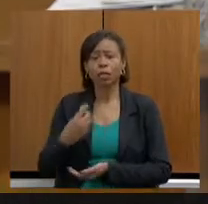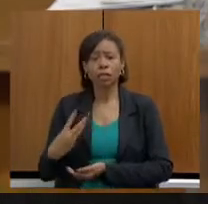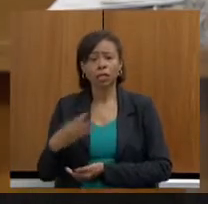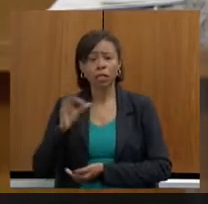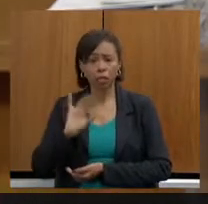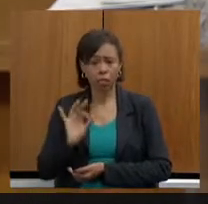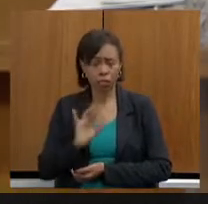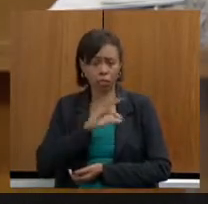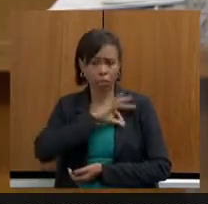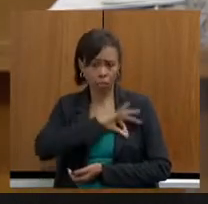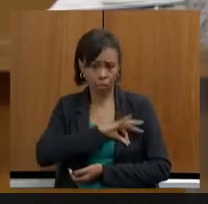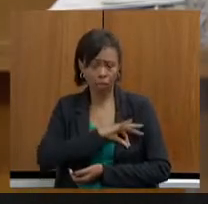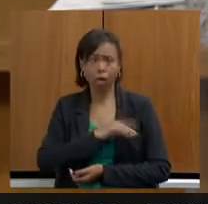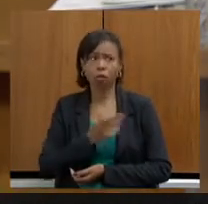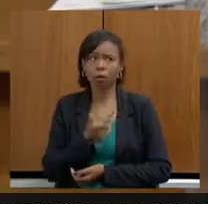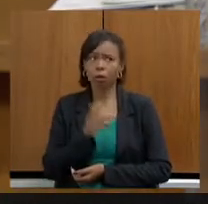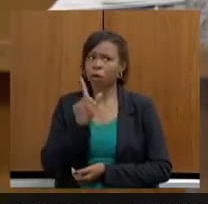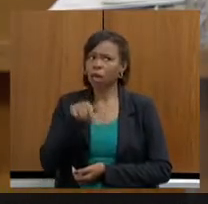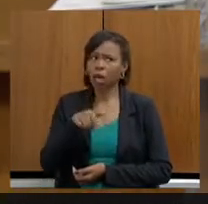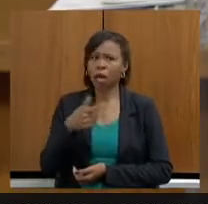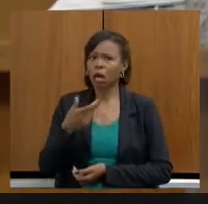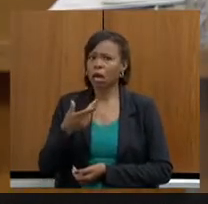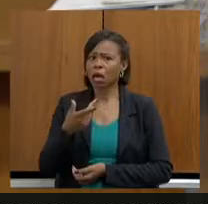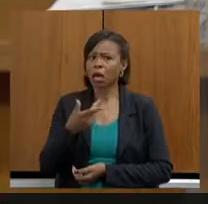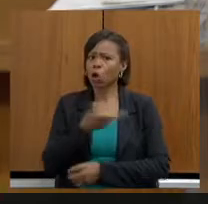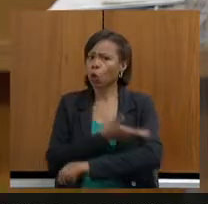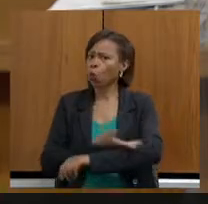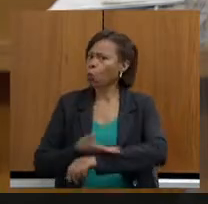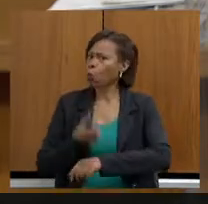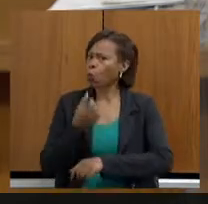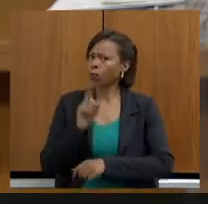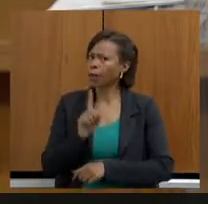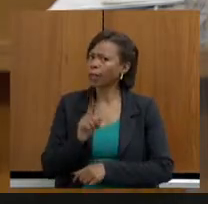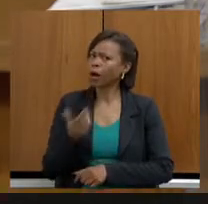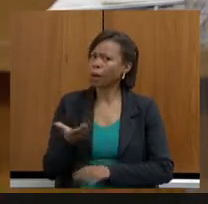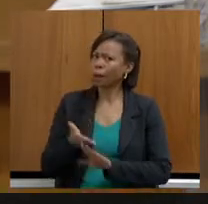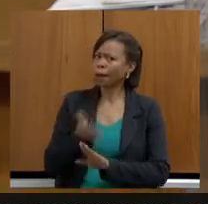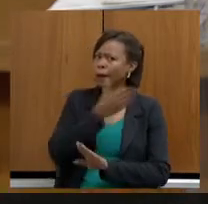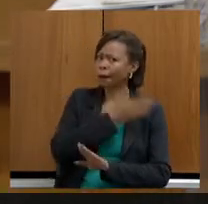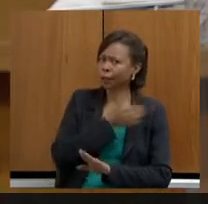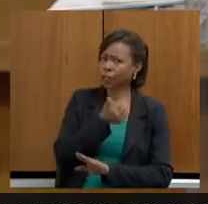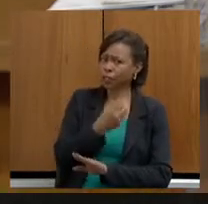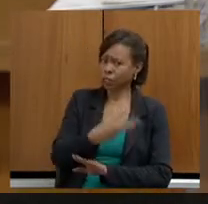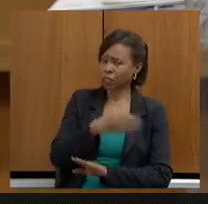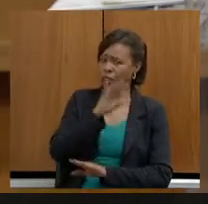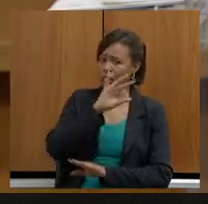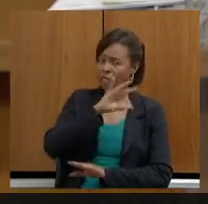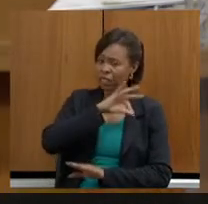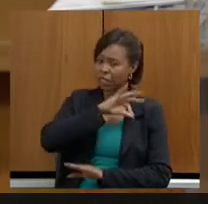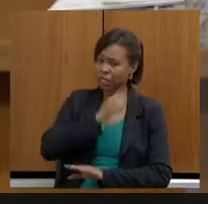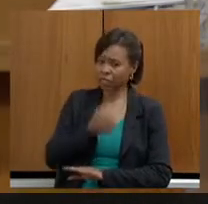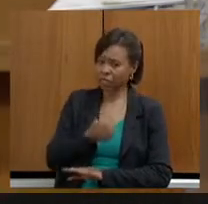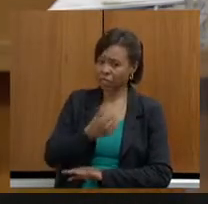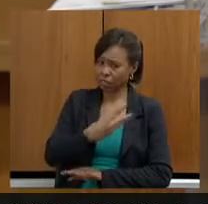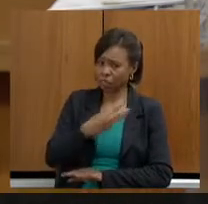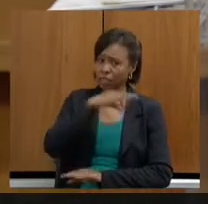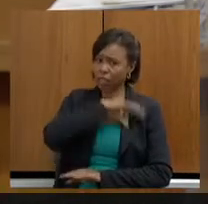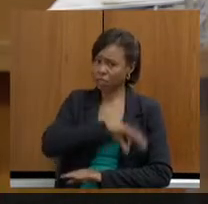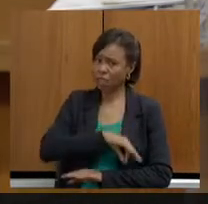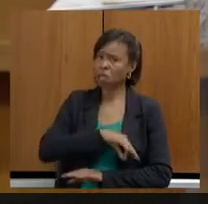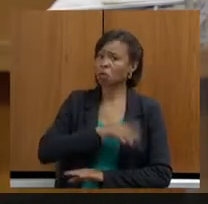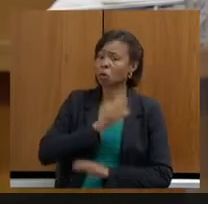terceiro o que não é trivial a gente não sabe que não é trivial que a administração anterior deixou um décimo-terceiro inteiro pressa administração pagar